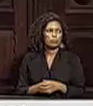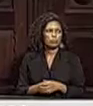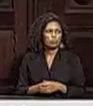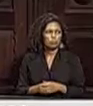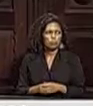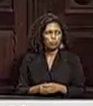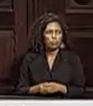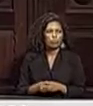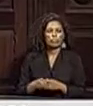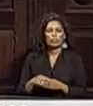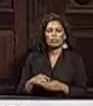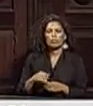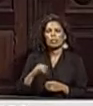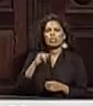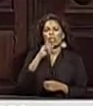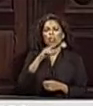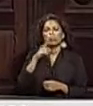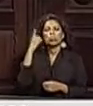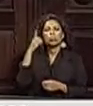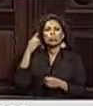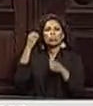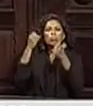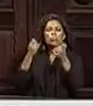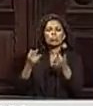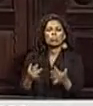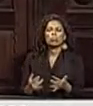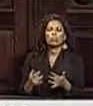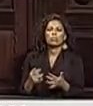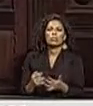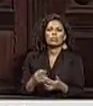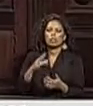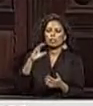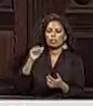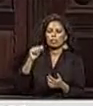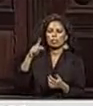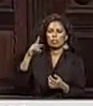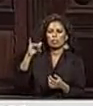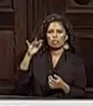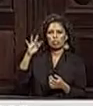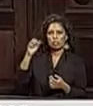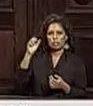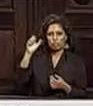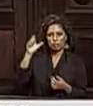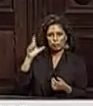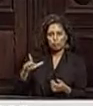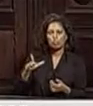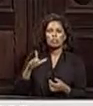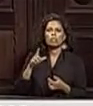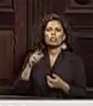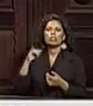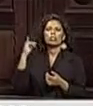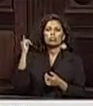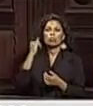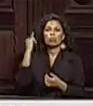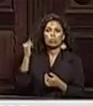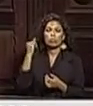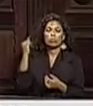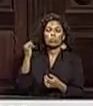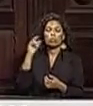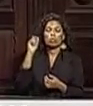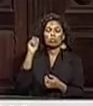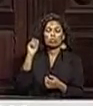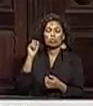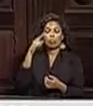dos interesses do capital internacional sobre as nossas reservas de riqueza. Então, além de entregar a preço de banana as nossas